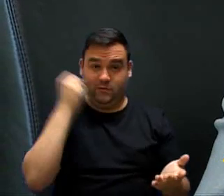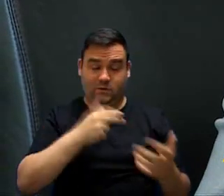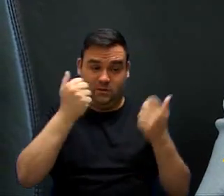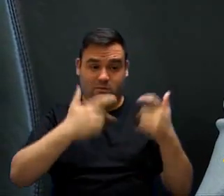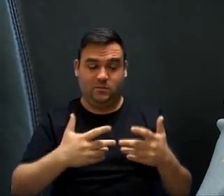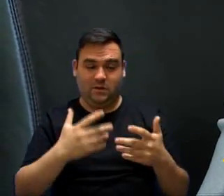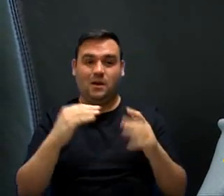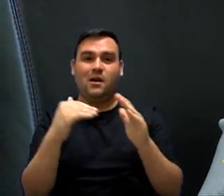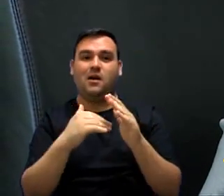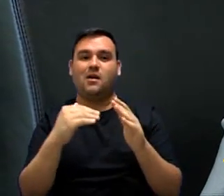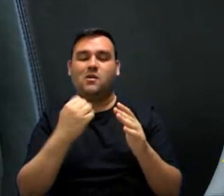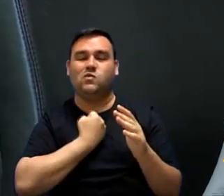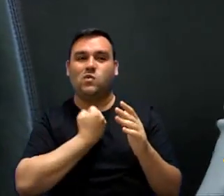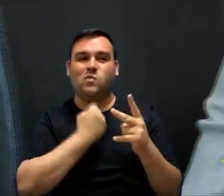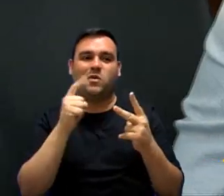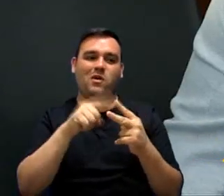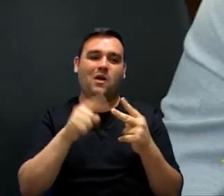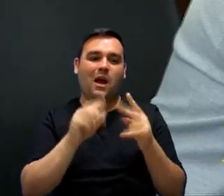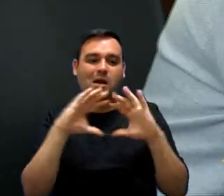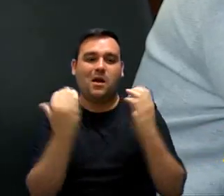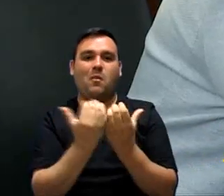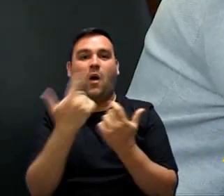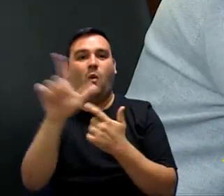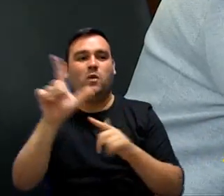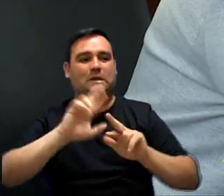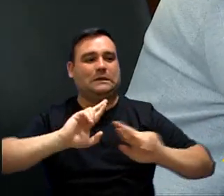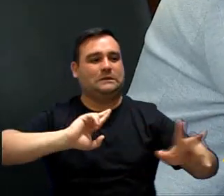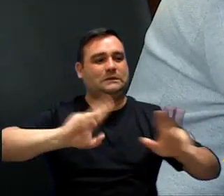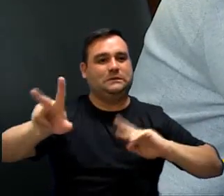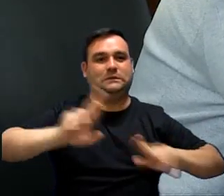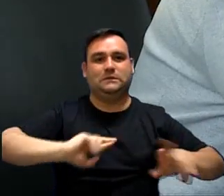um código e a comissão da Câmara entende o outro.